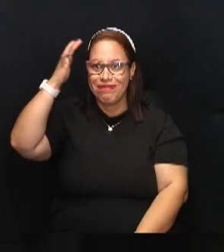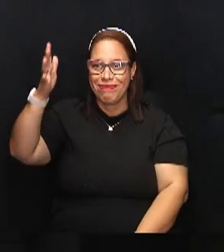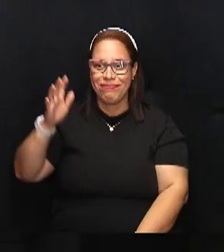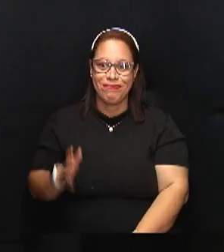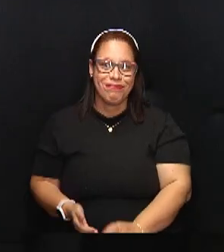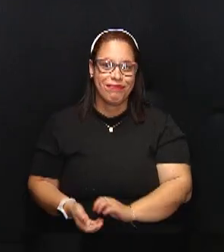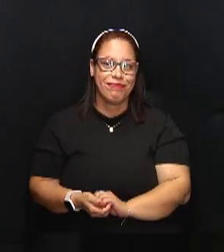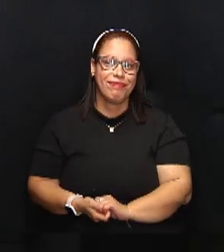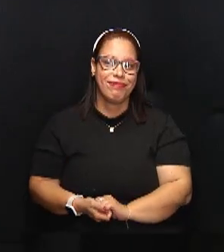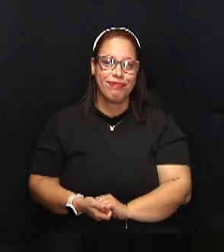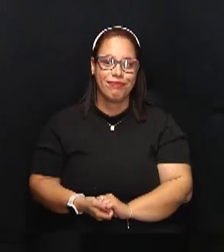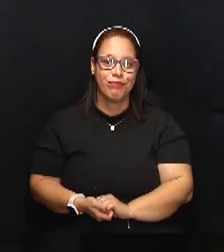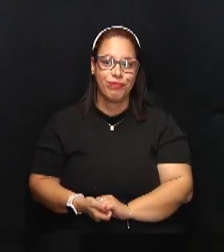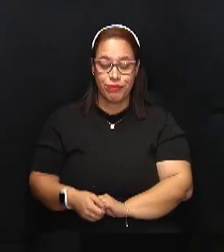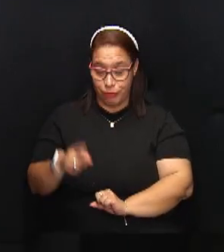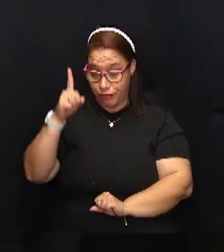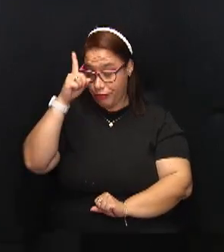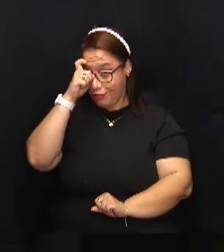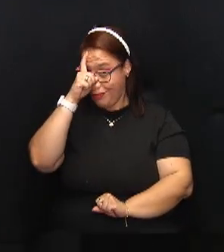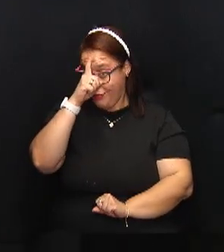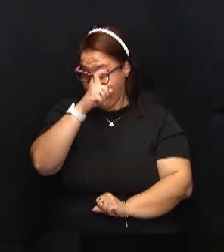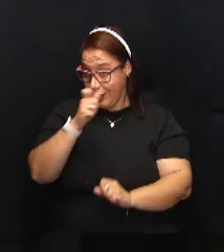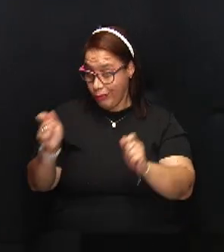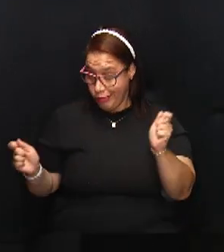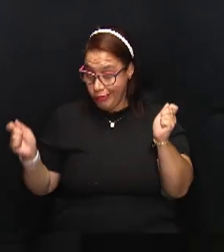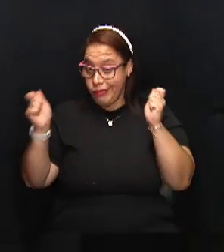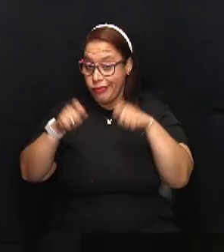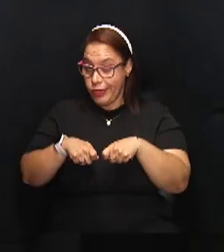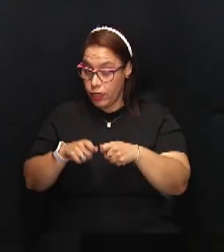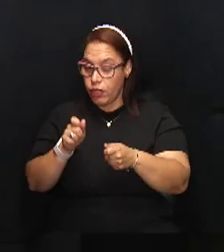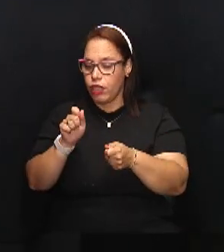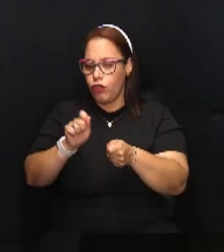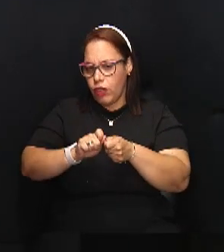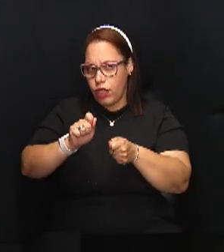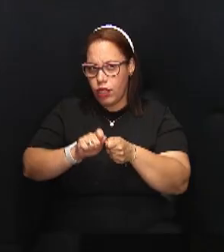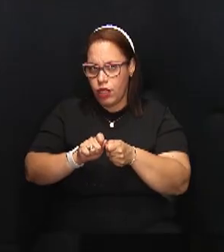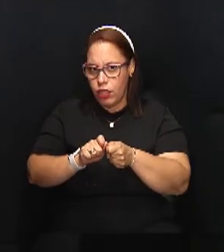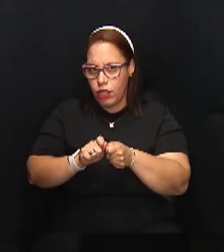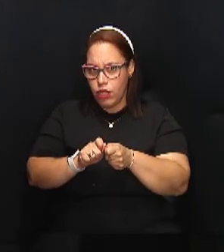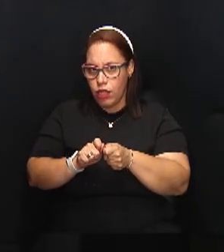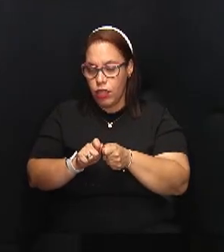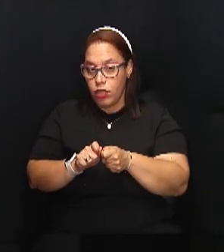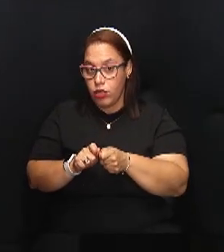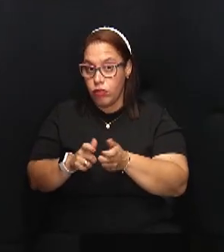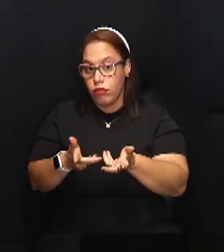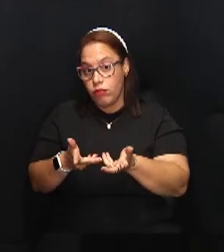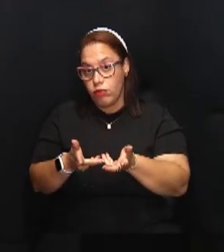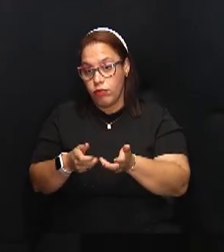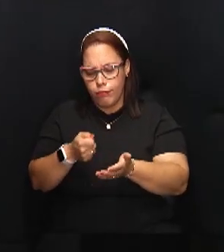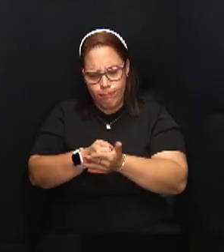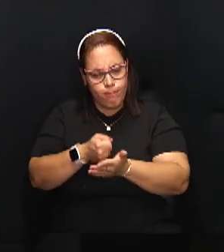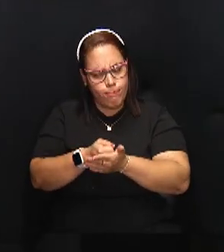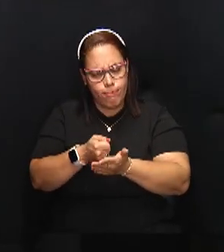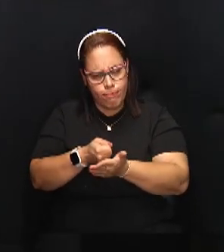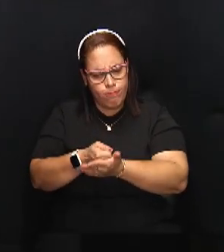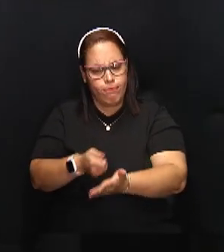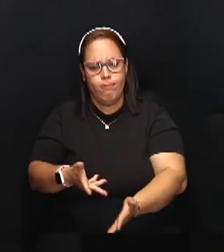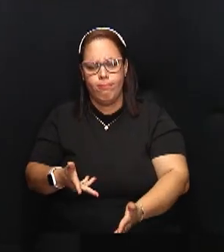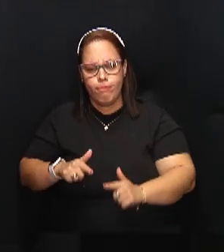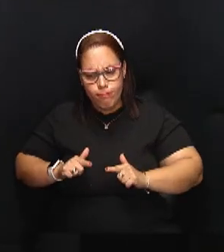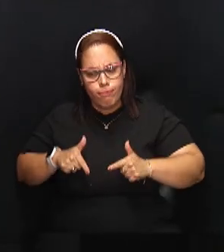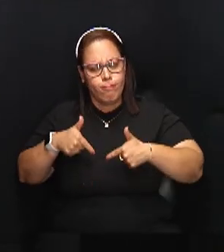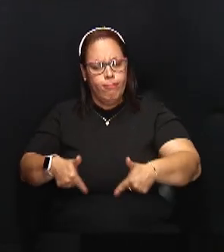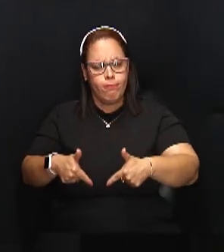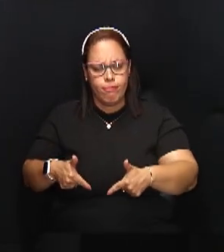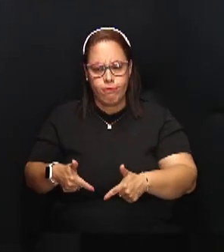temos desafios que são possíveis de serem executados ou execuíveis, nós nos debruçamos e vamos à luta.